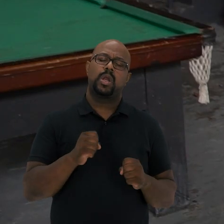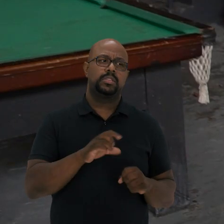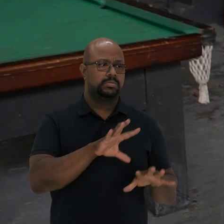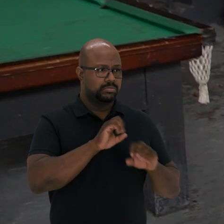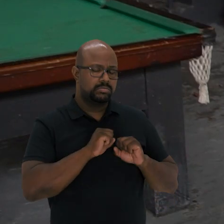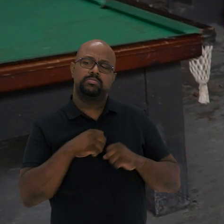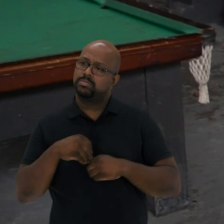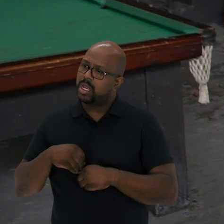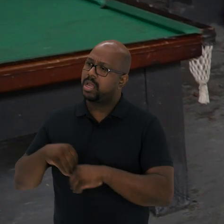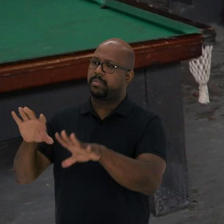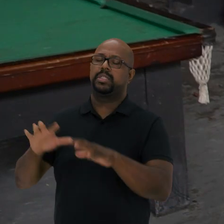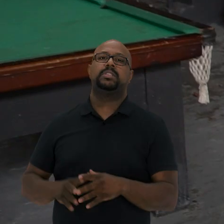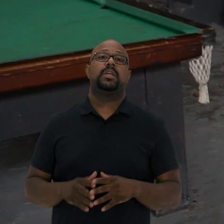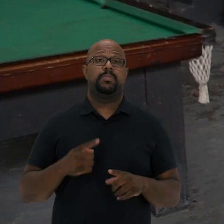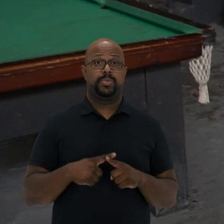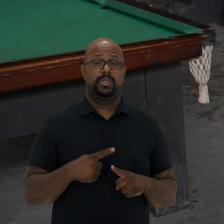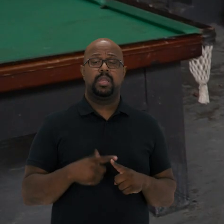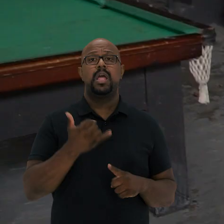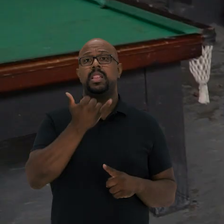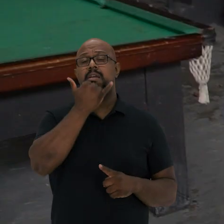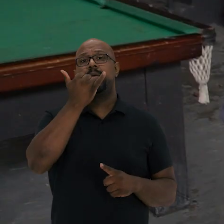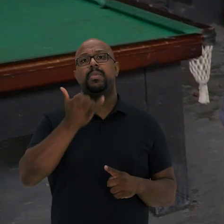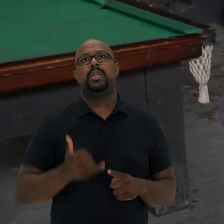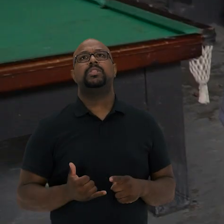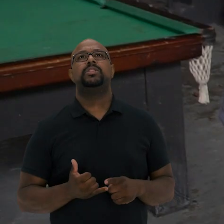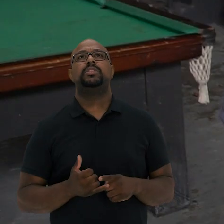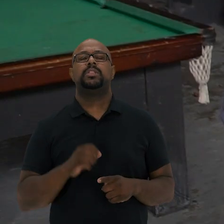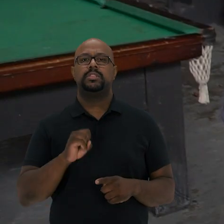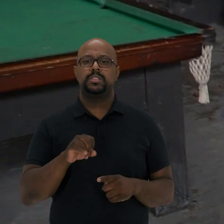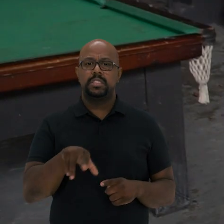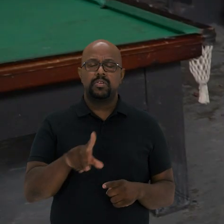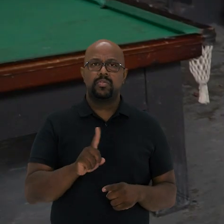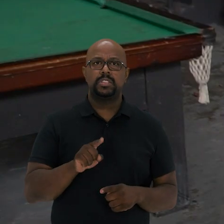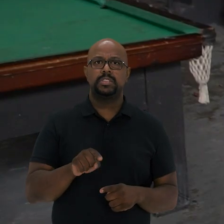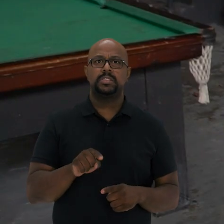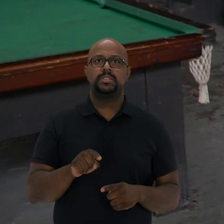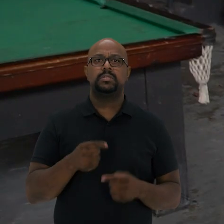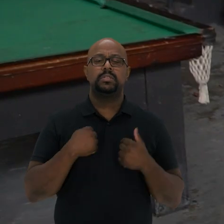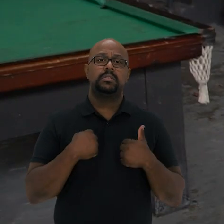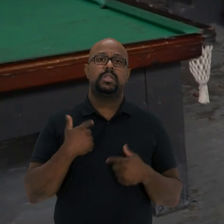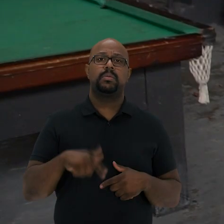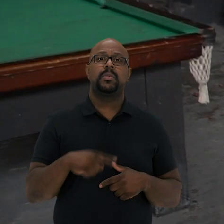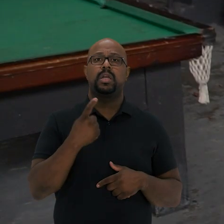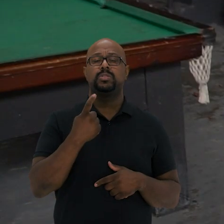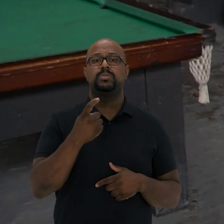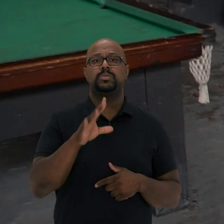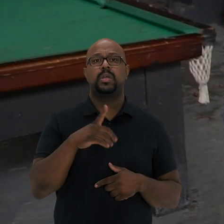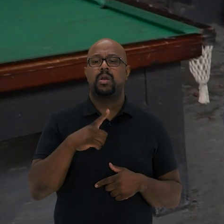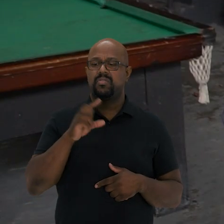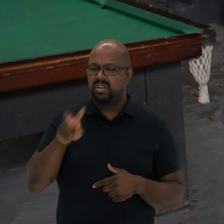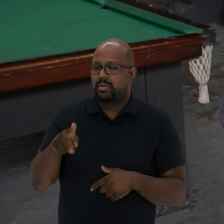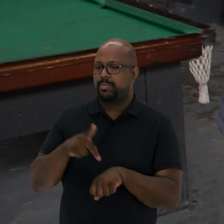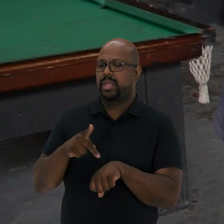pode repassar. Porque, de repente, se não fosse isso, eu seria mais um a ver como